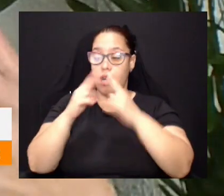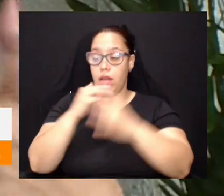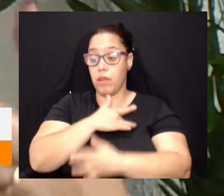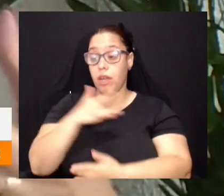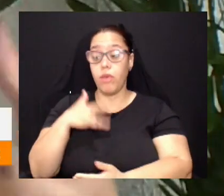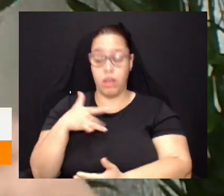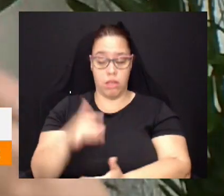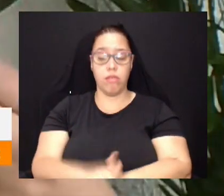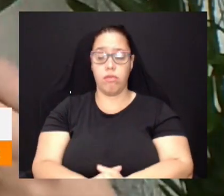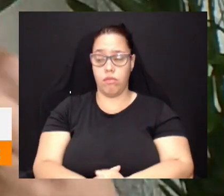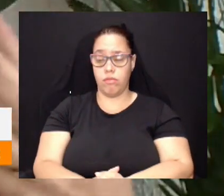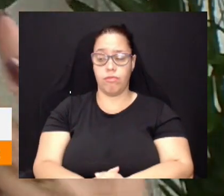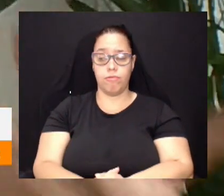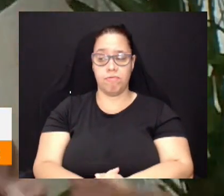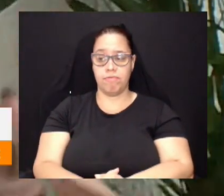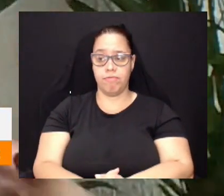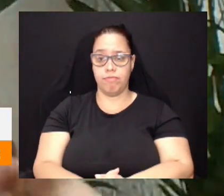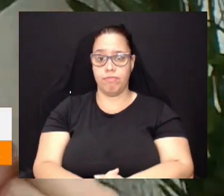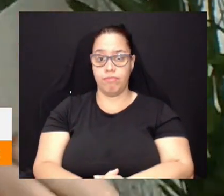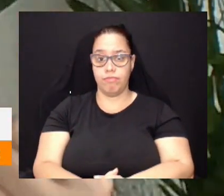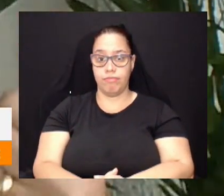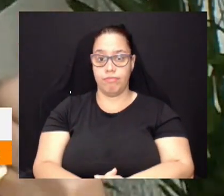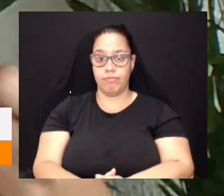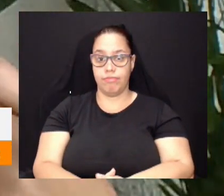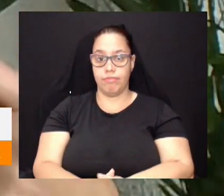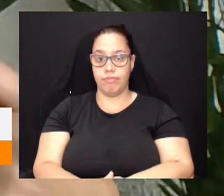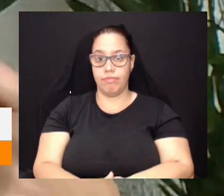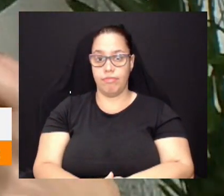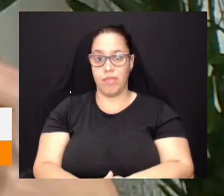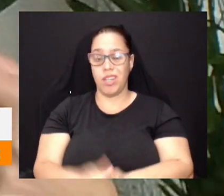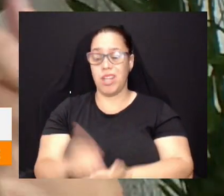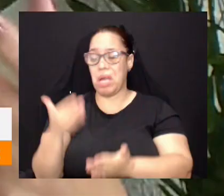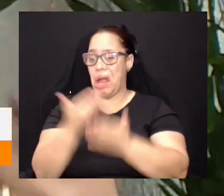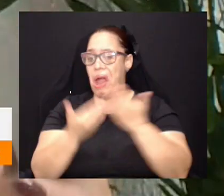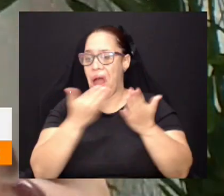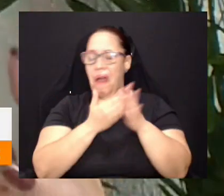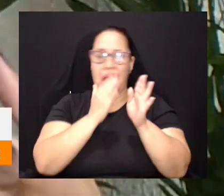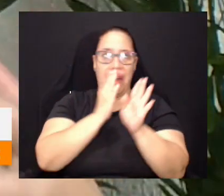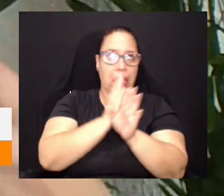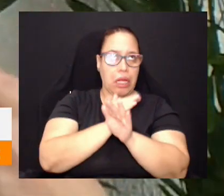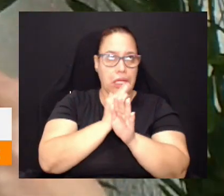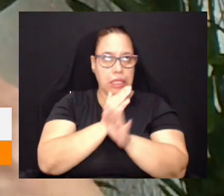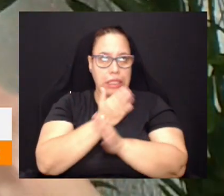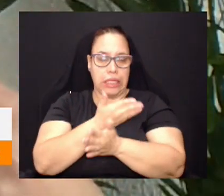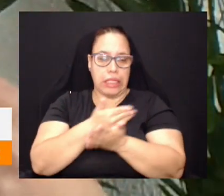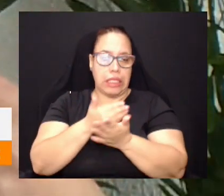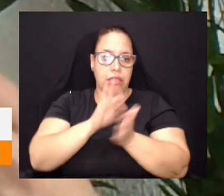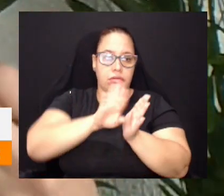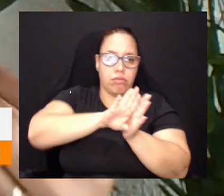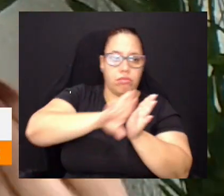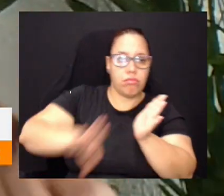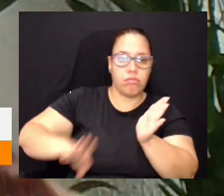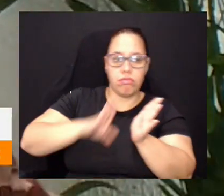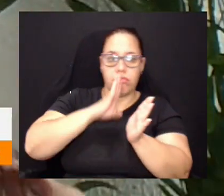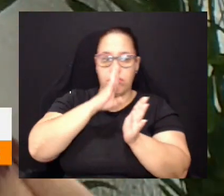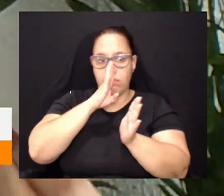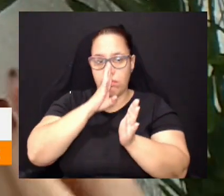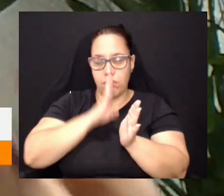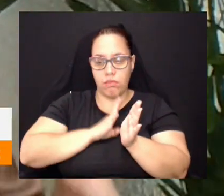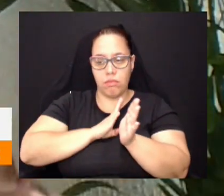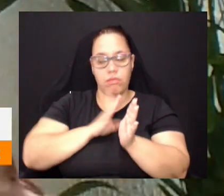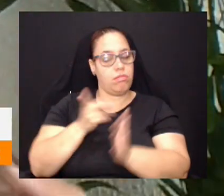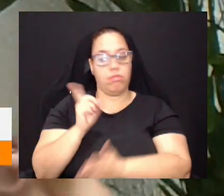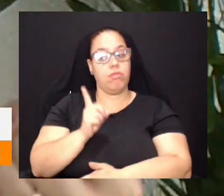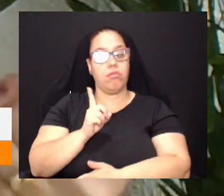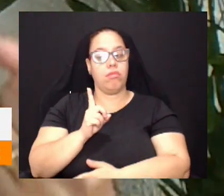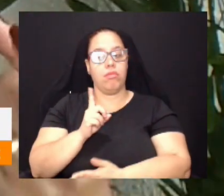não pedem que a gente se perca, que a gente, né, se anule, elas permitem que a gente se